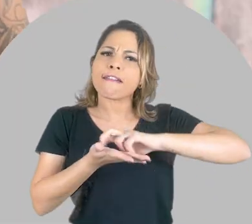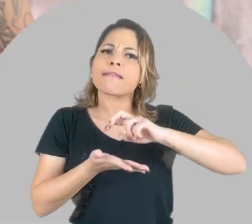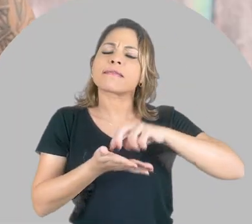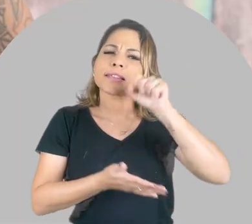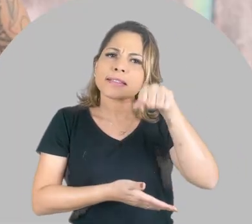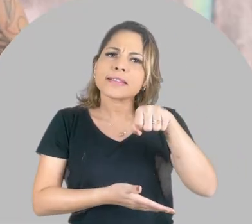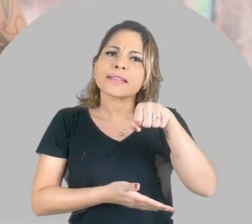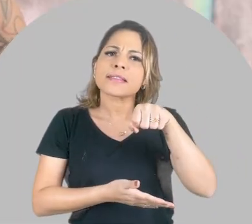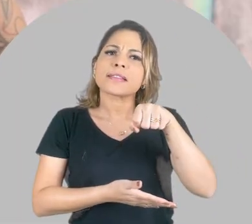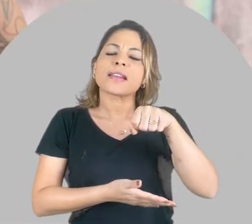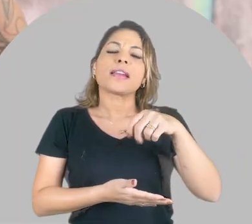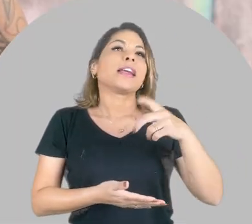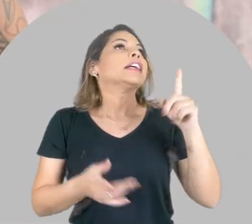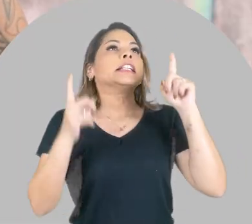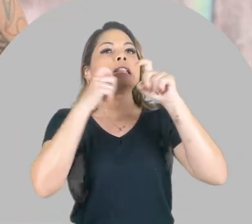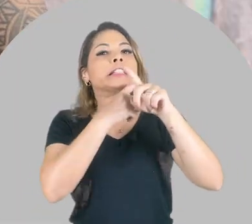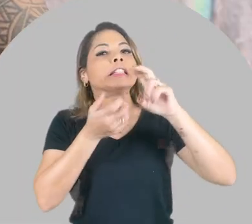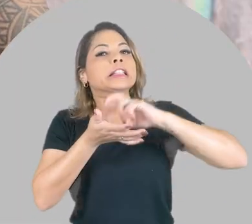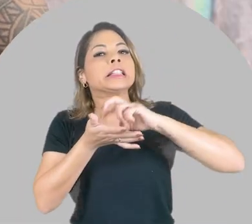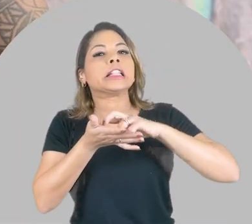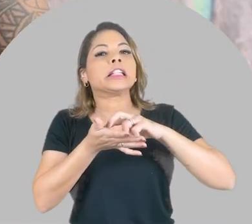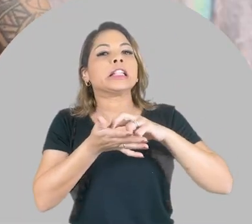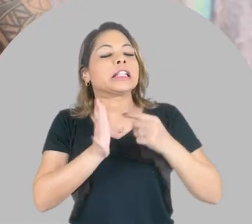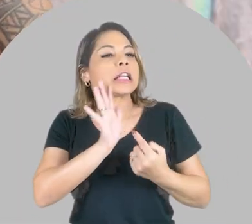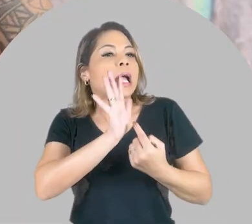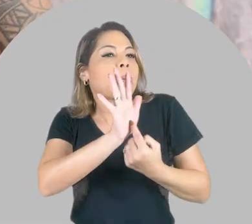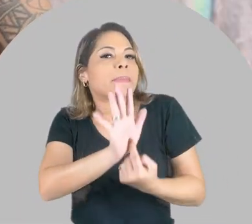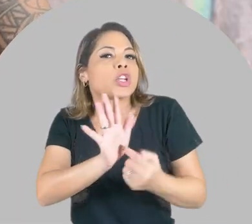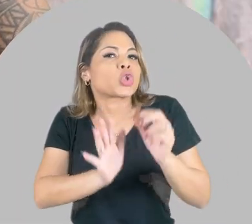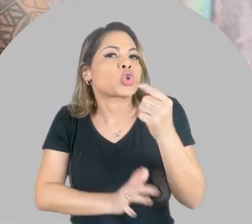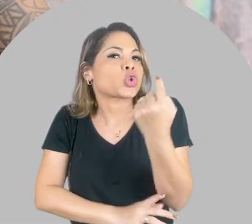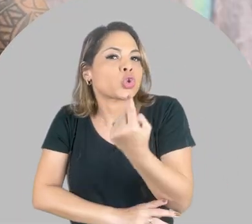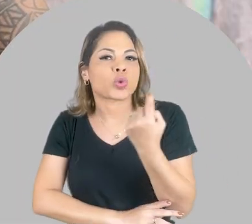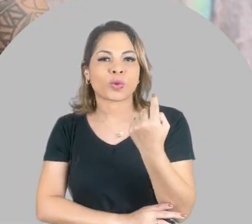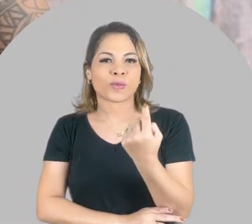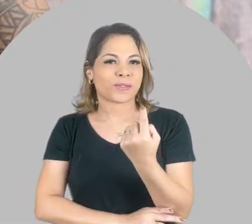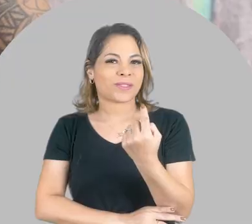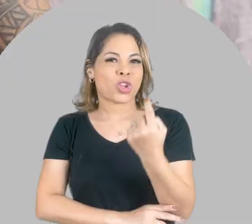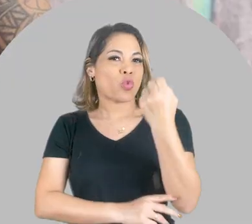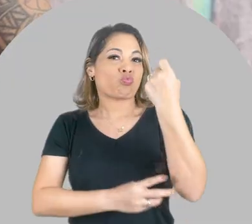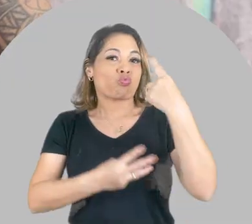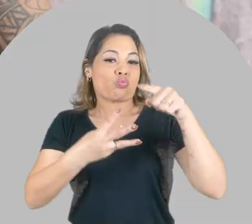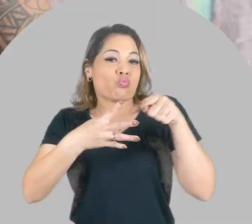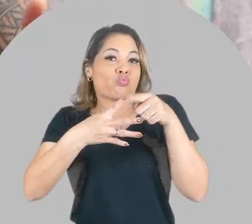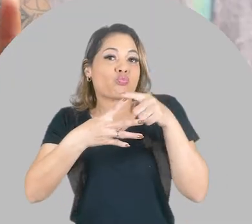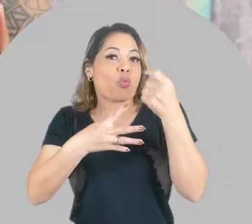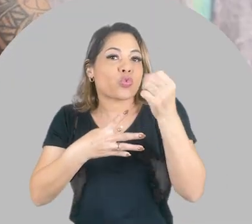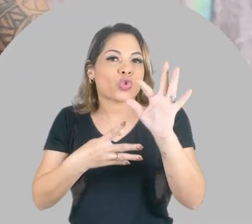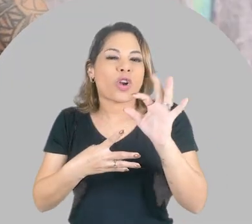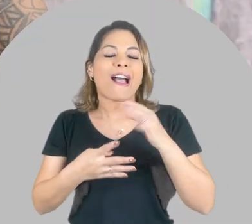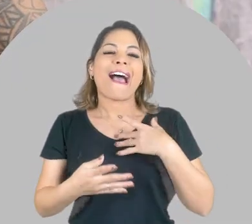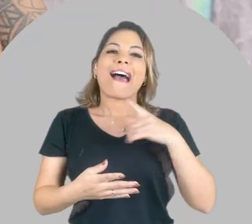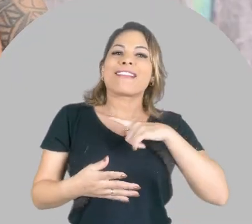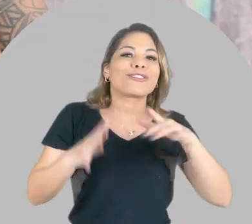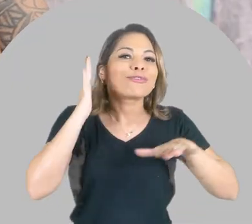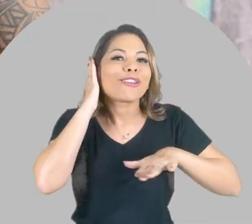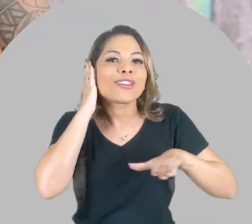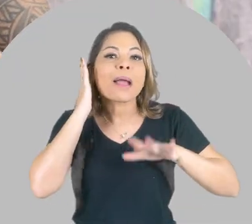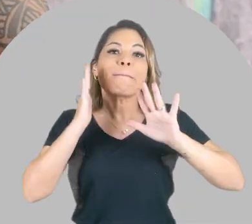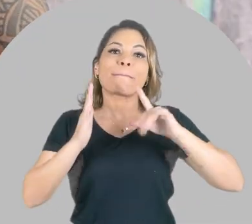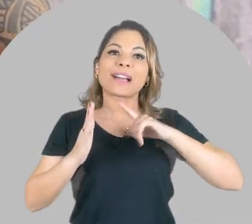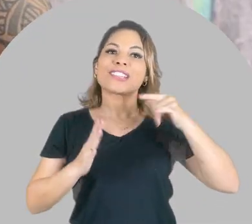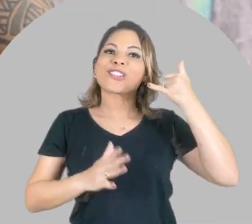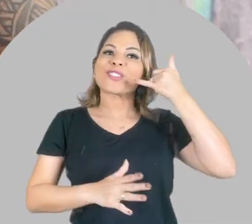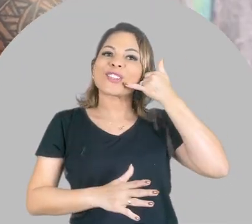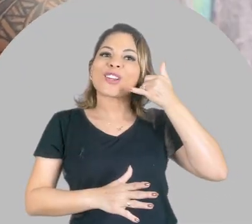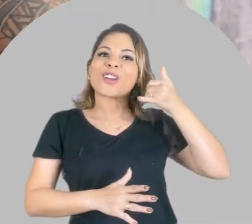com a cultura, é hip hop. É muito difícil o hip hop se apresentar sozinho, inclusive. Um elemento só.